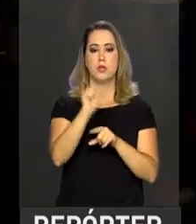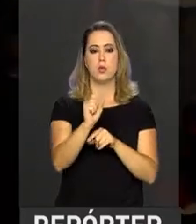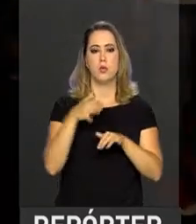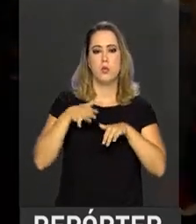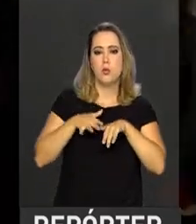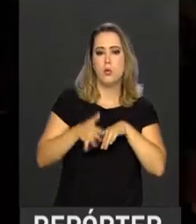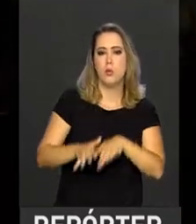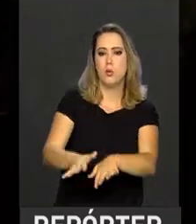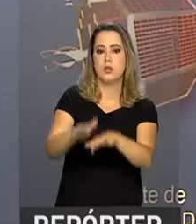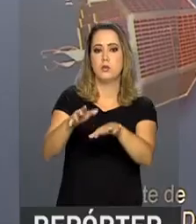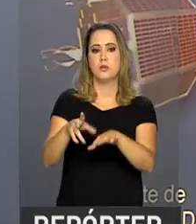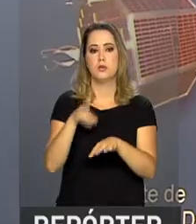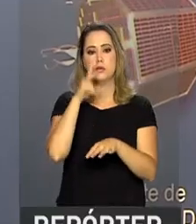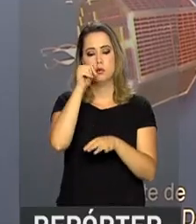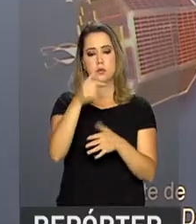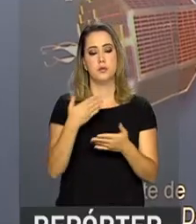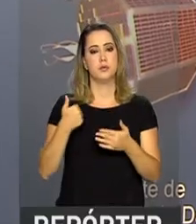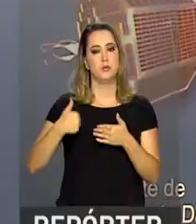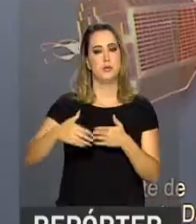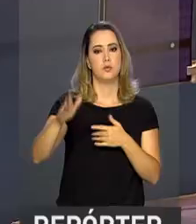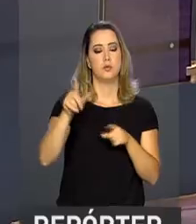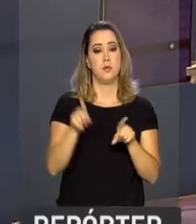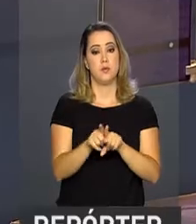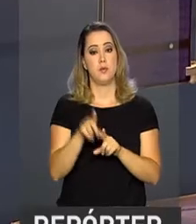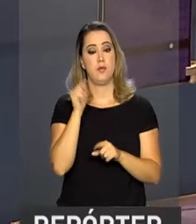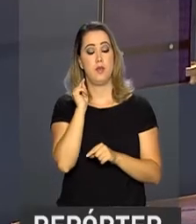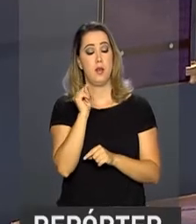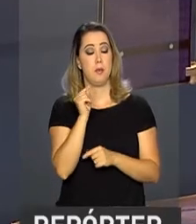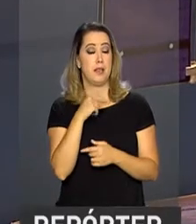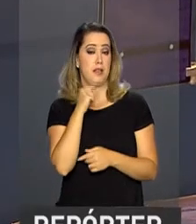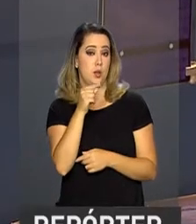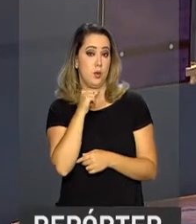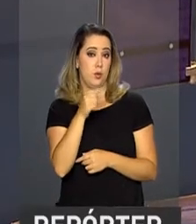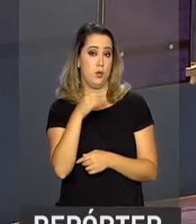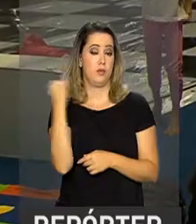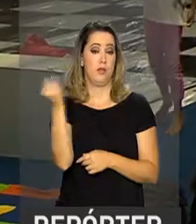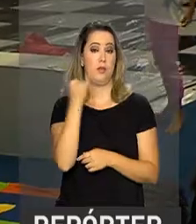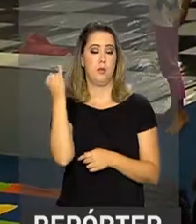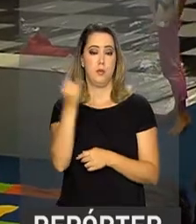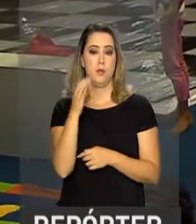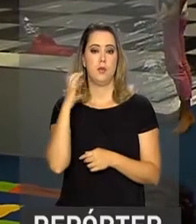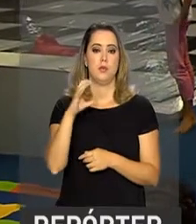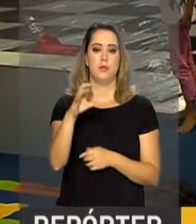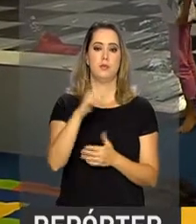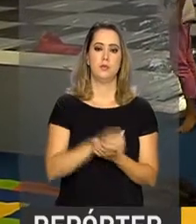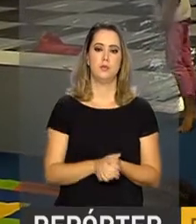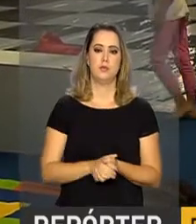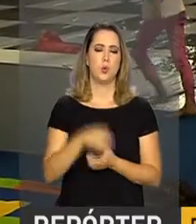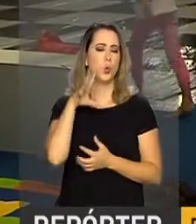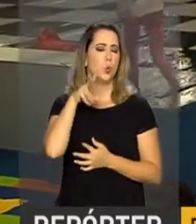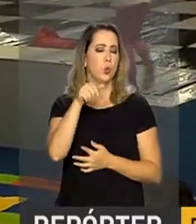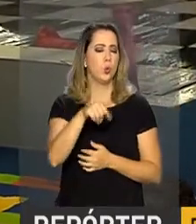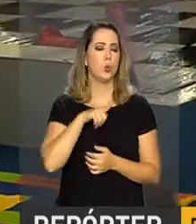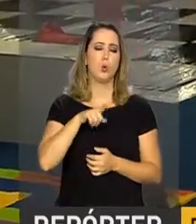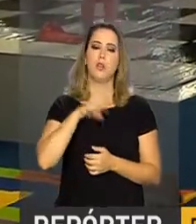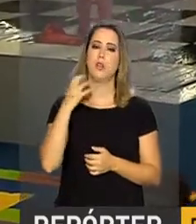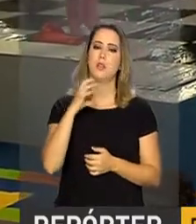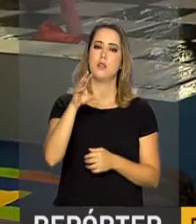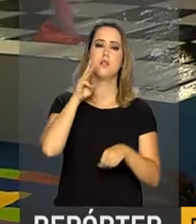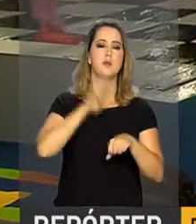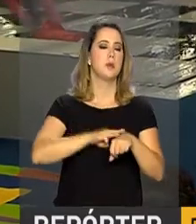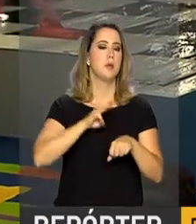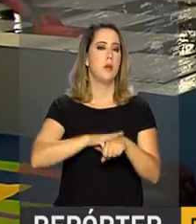Eu não sabia disso. E para quem tem dúvidas sobre a importância da ciência... A ciência tá em todo lugar, né? Tudo,